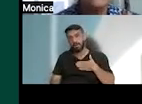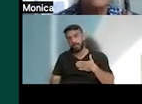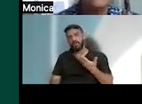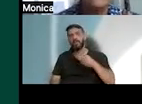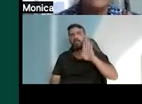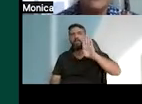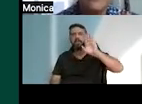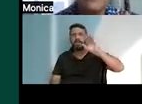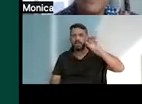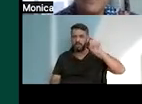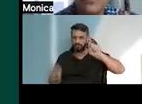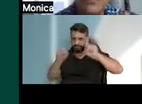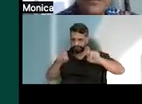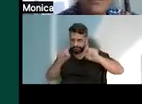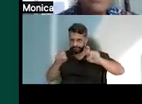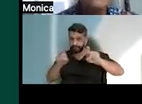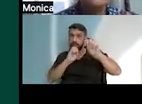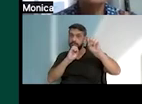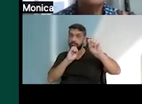eles trabalham na parte em sílico,